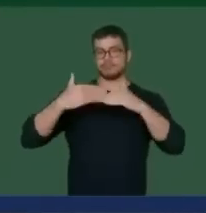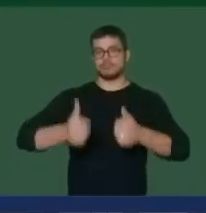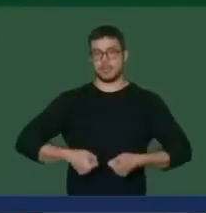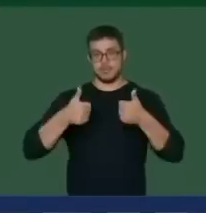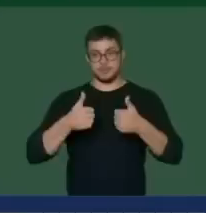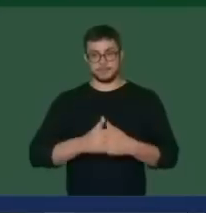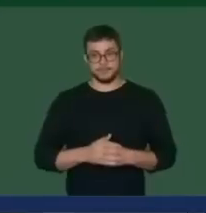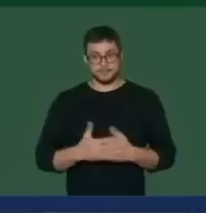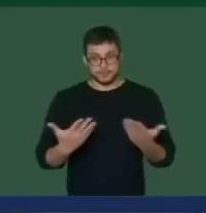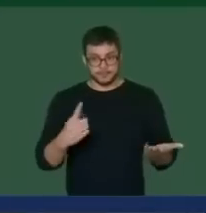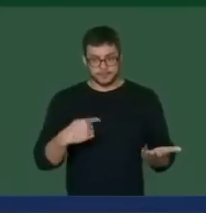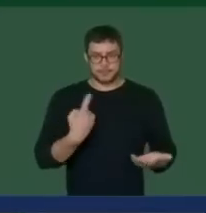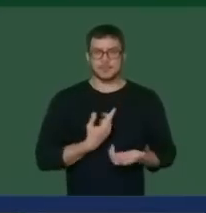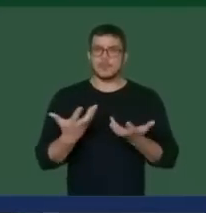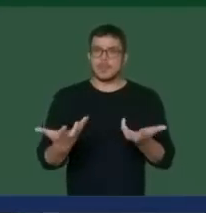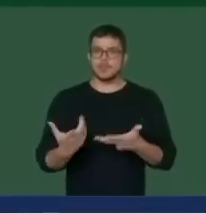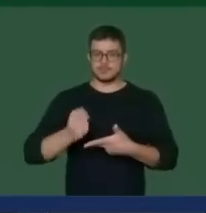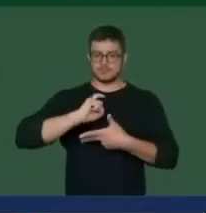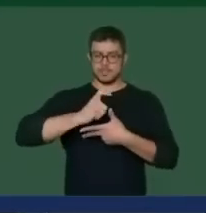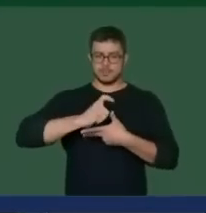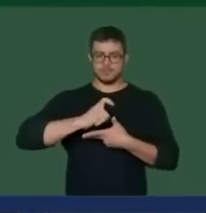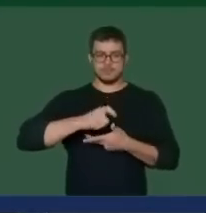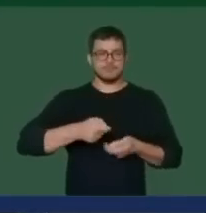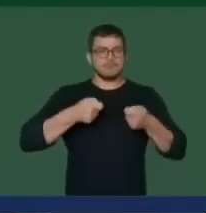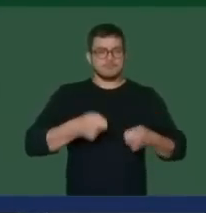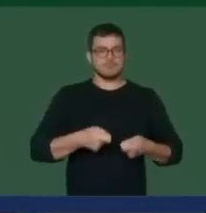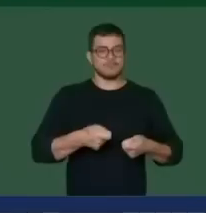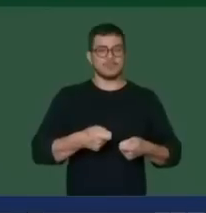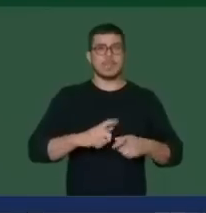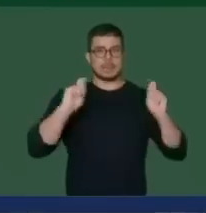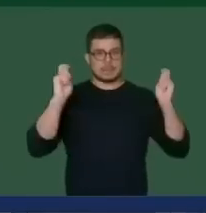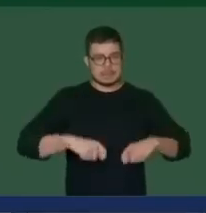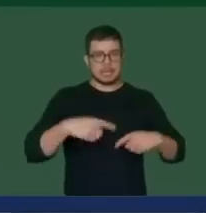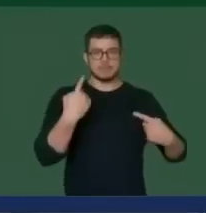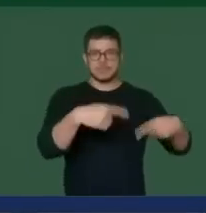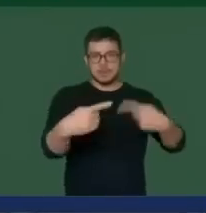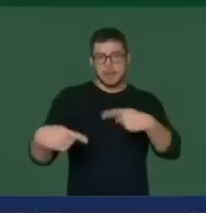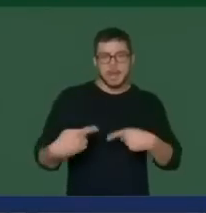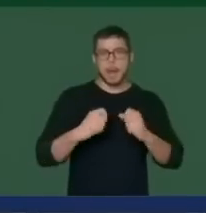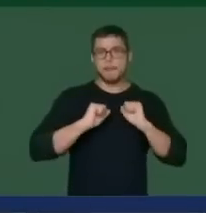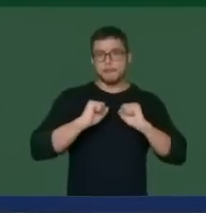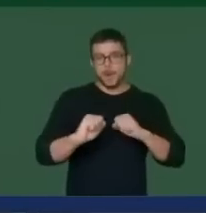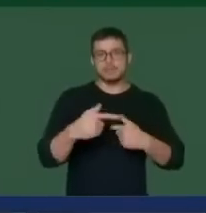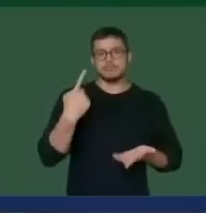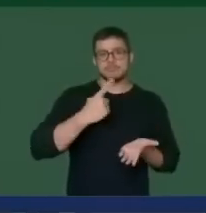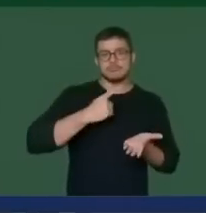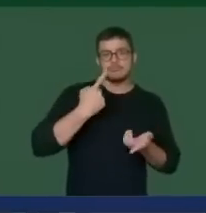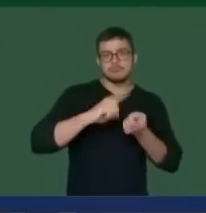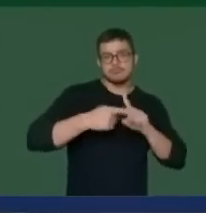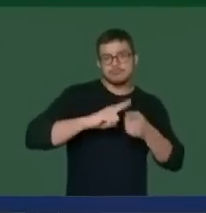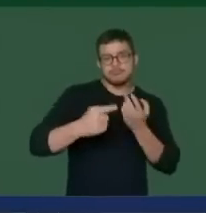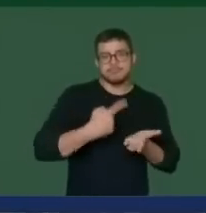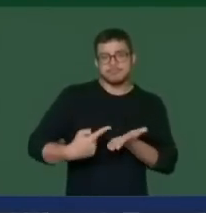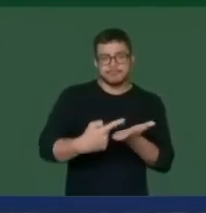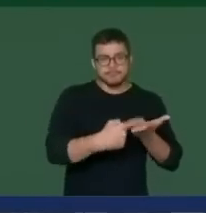Queremos um executivo firme, dinâmico, que saiba negociar e administrar e cumpra com o